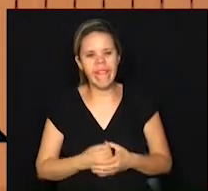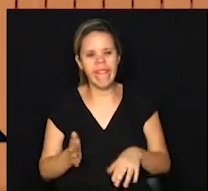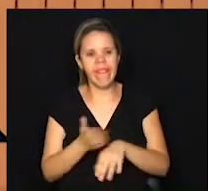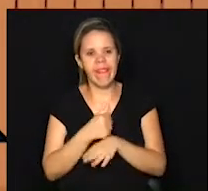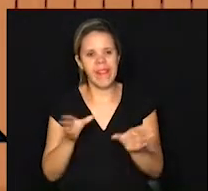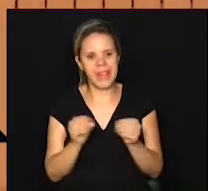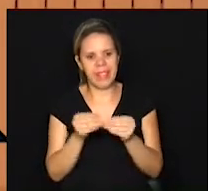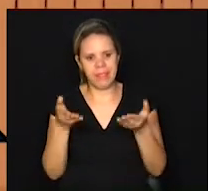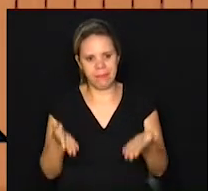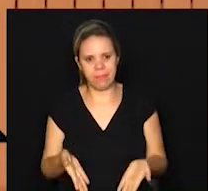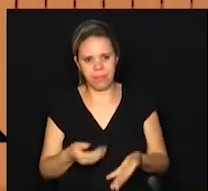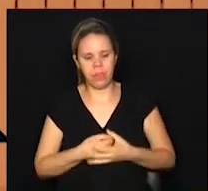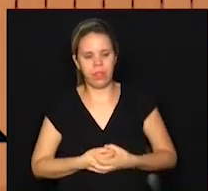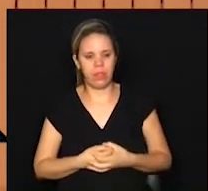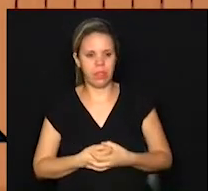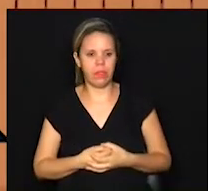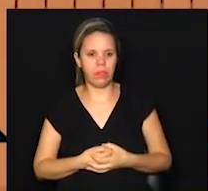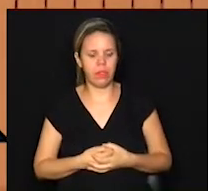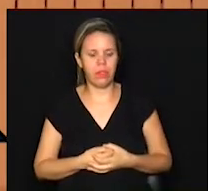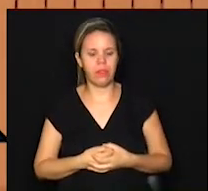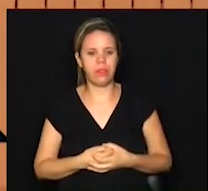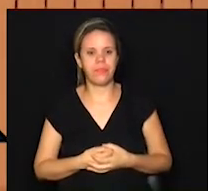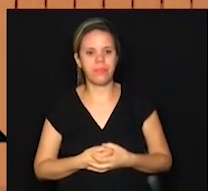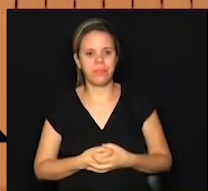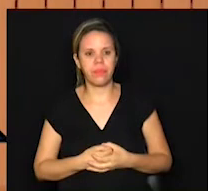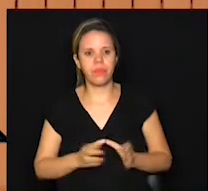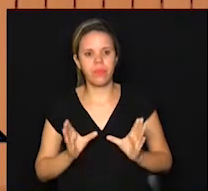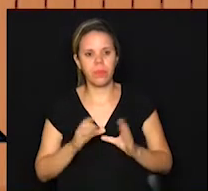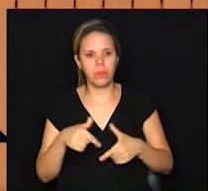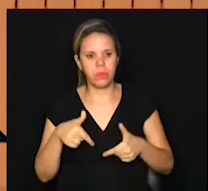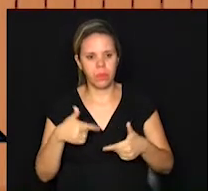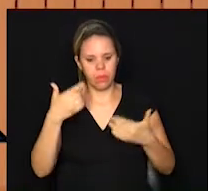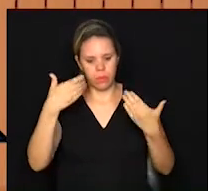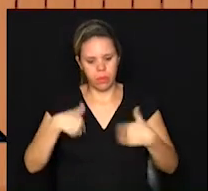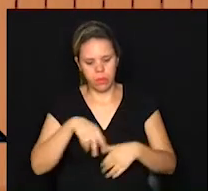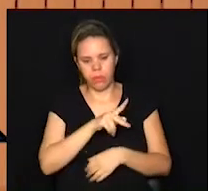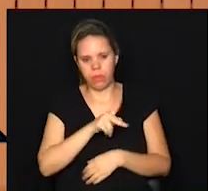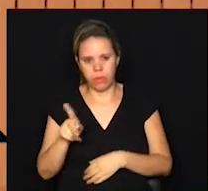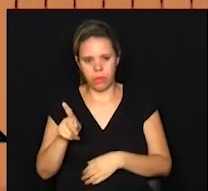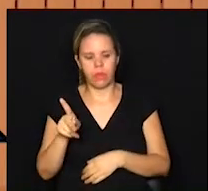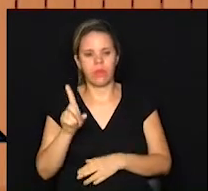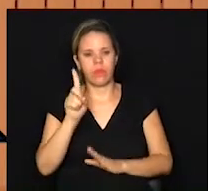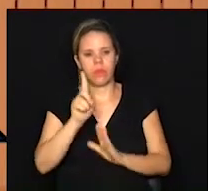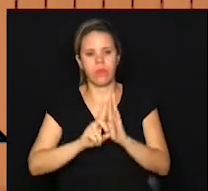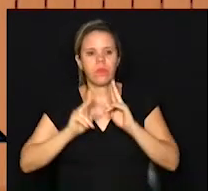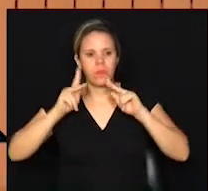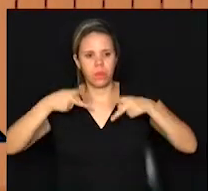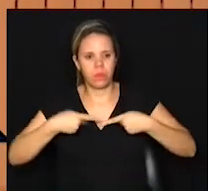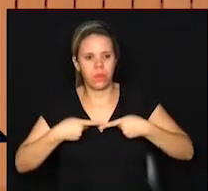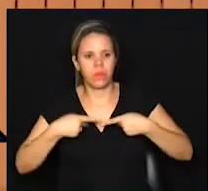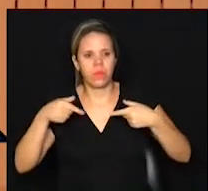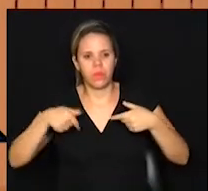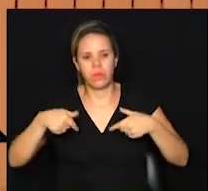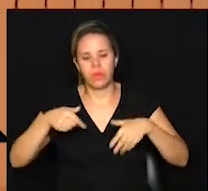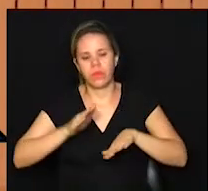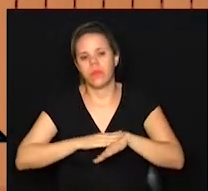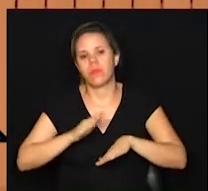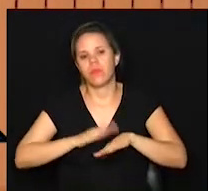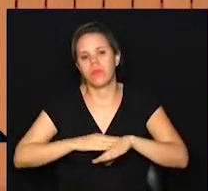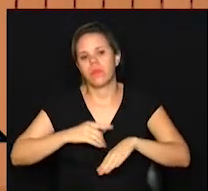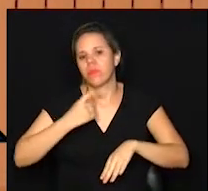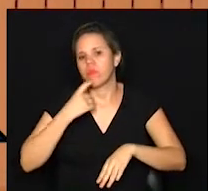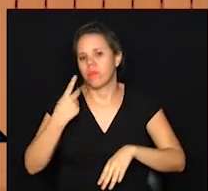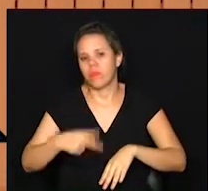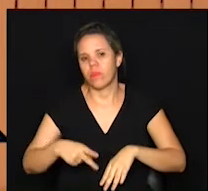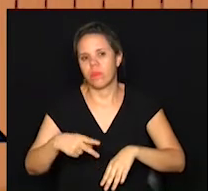concluir aqui, a comissão, que enquanto presidente da Comissão de Direitos Humanos aqui de